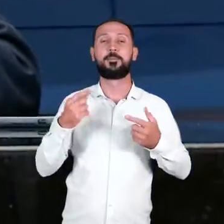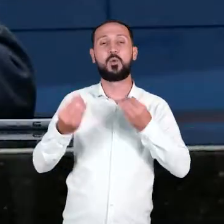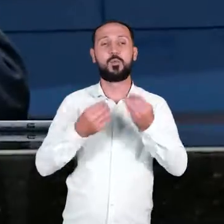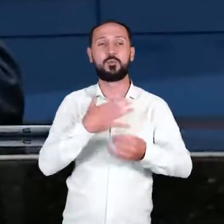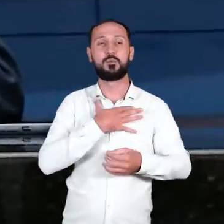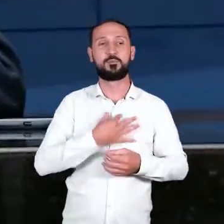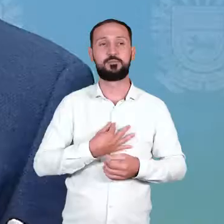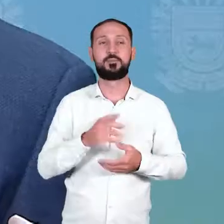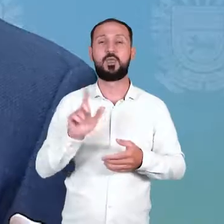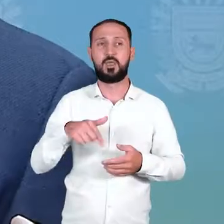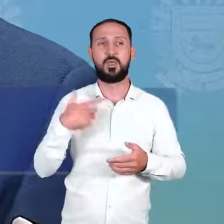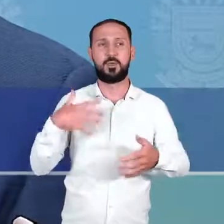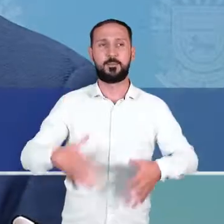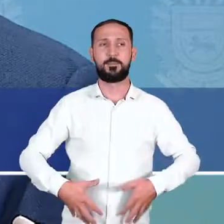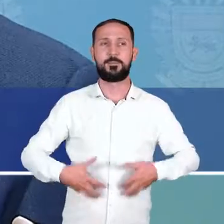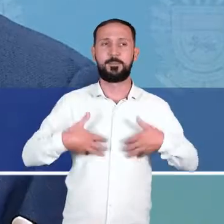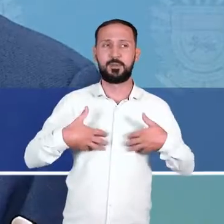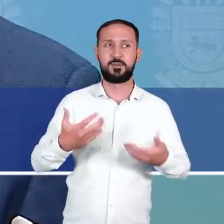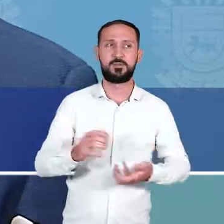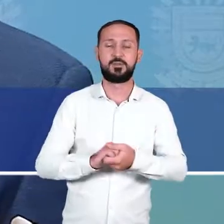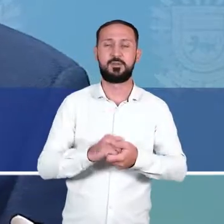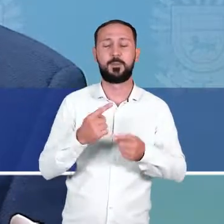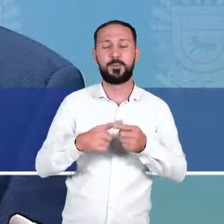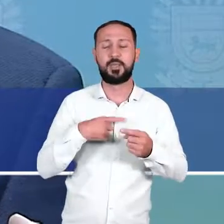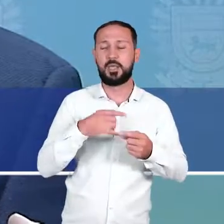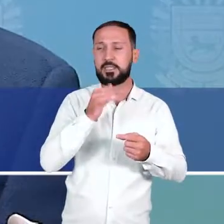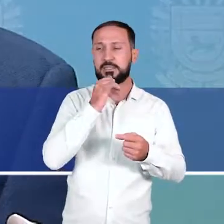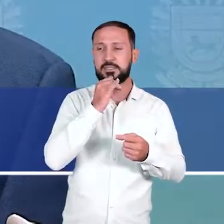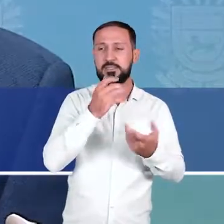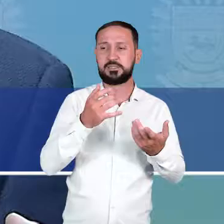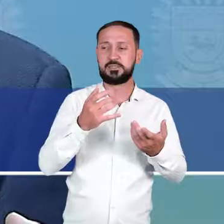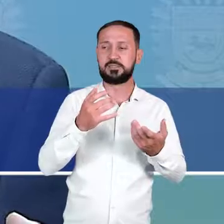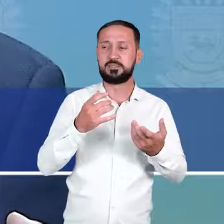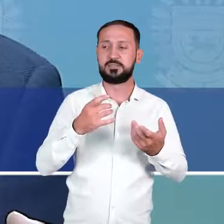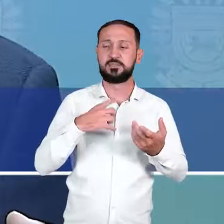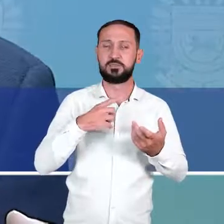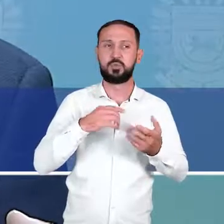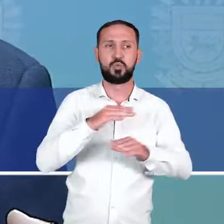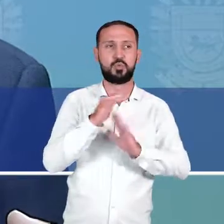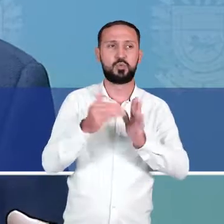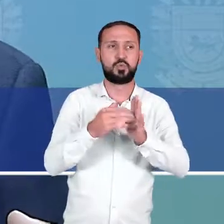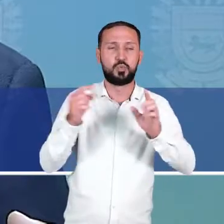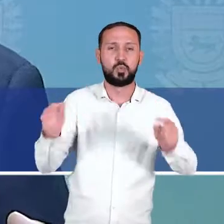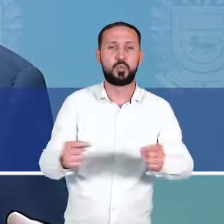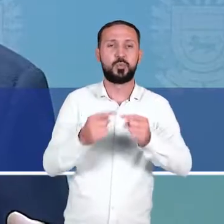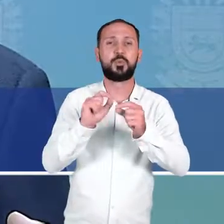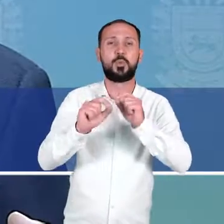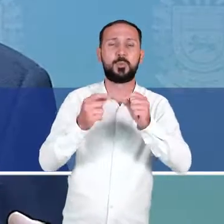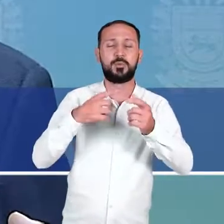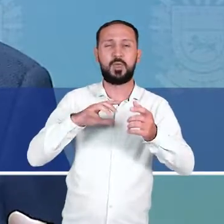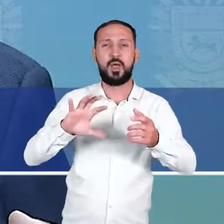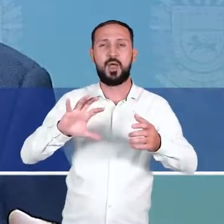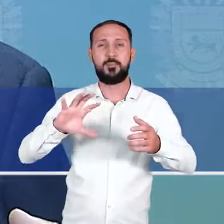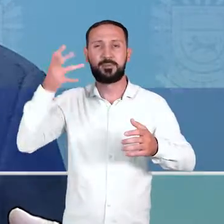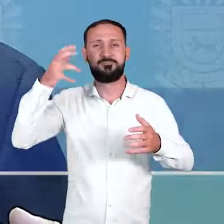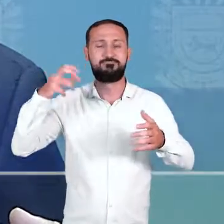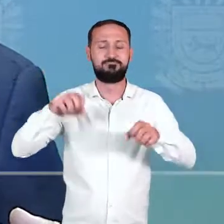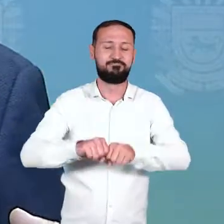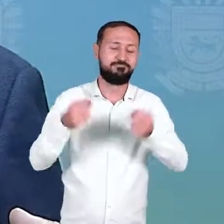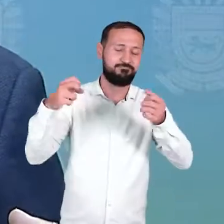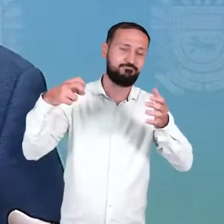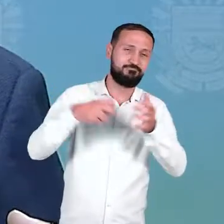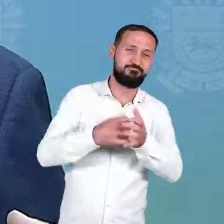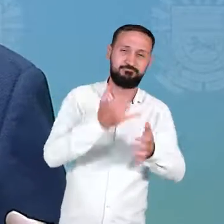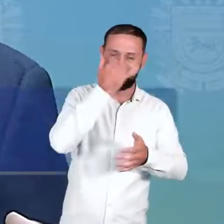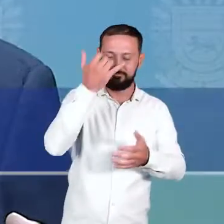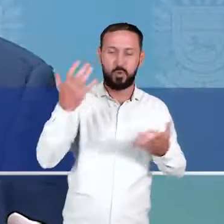por meio da comenda. É uma alegria muito grande, né? Embora isso tudo combinou por conta de uma tragédia, algo que